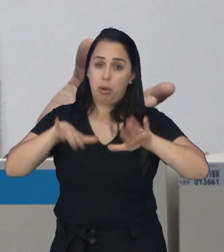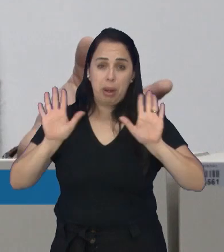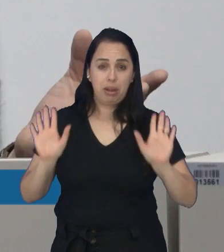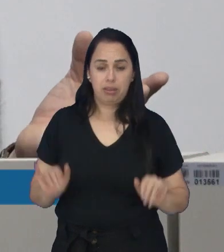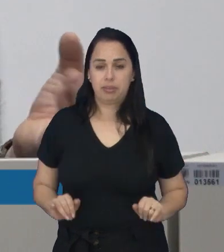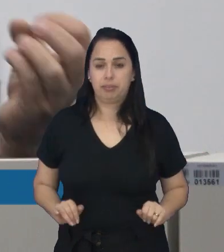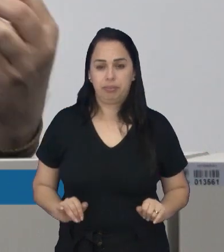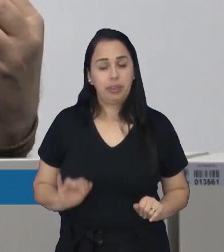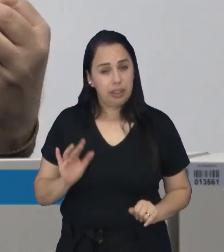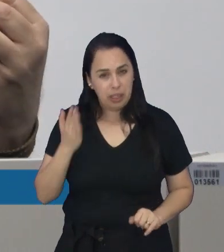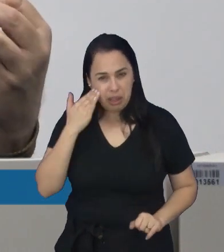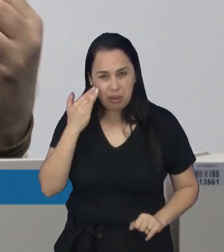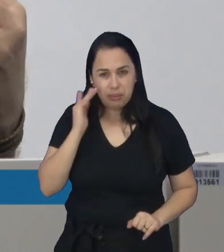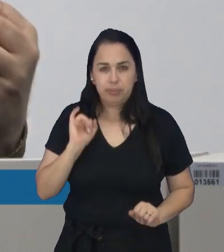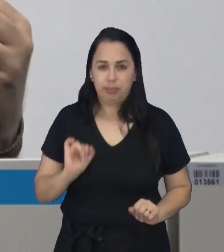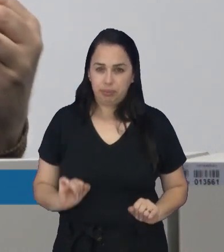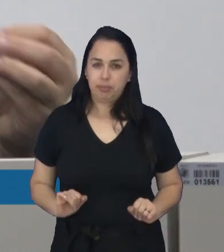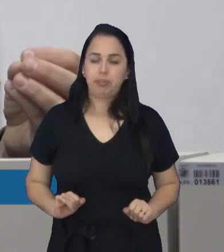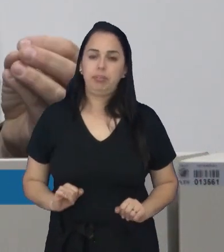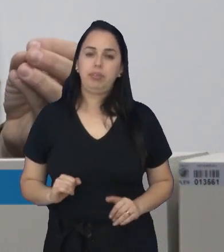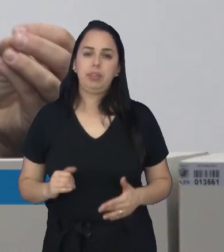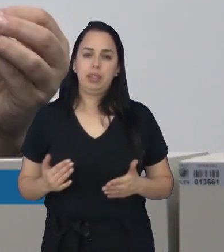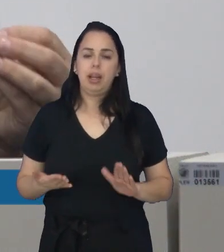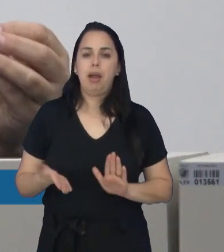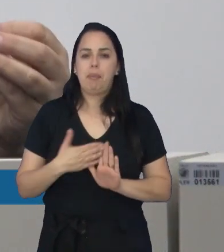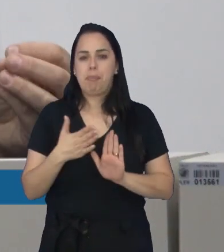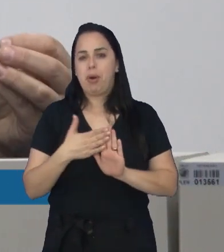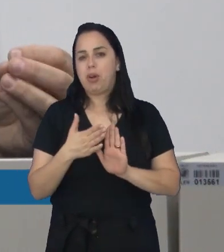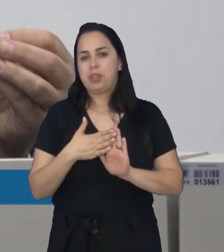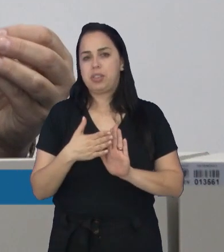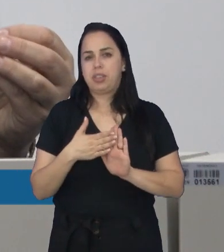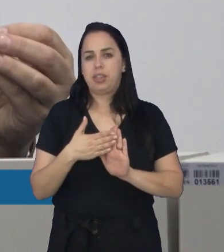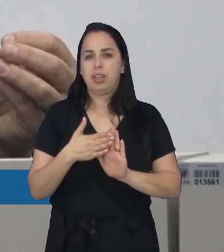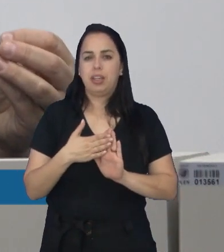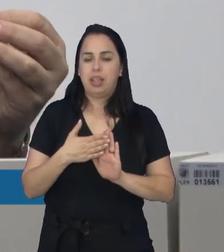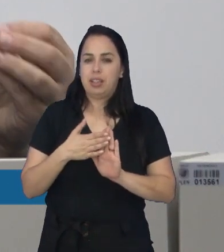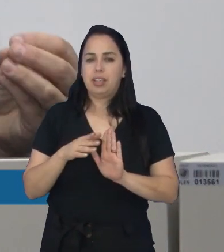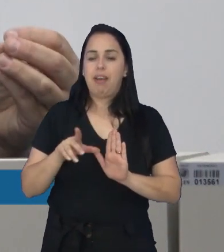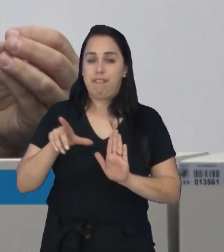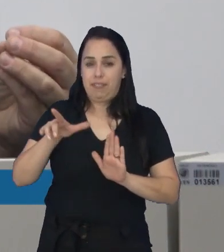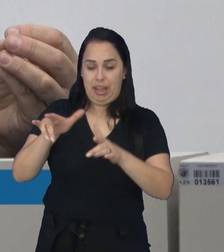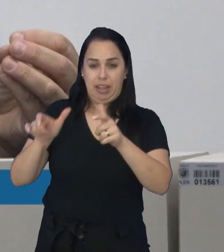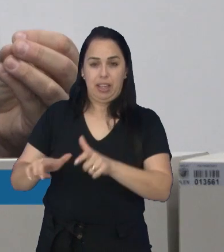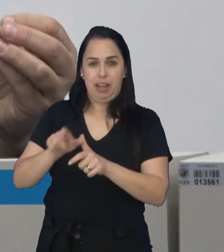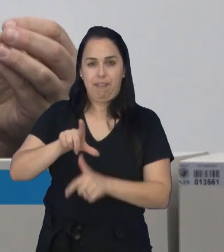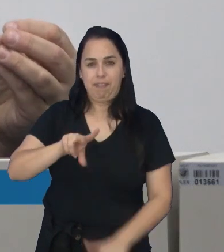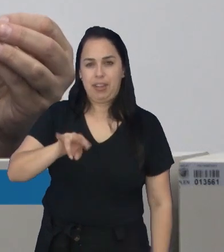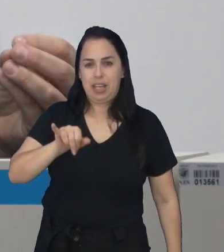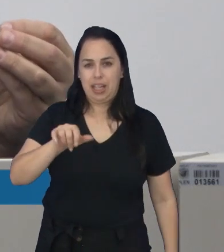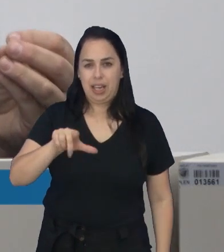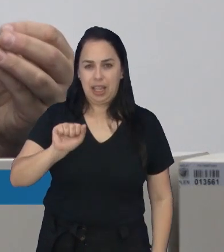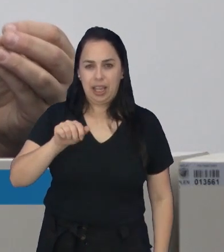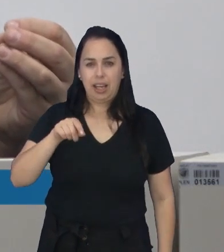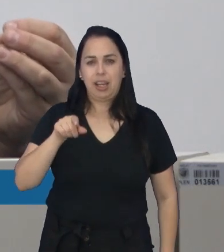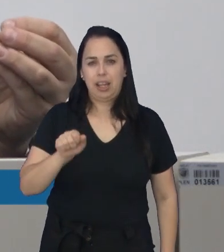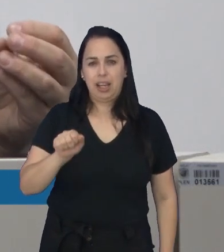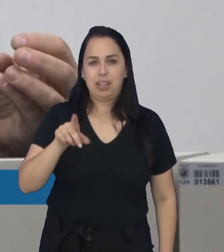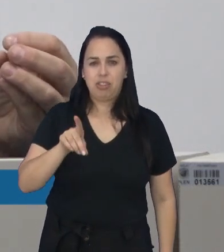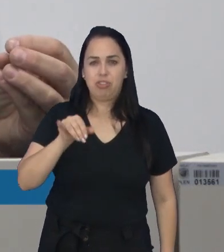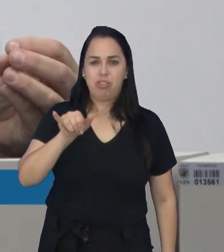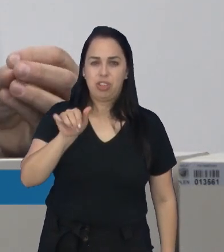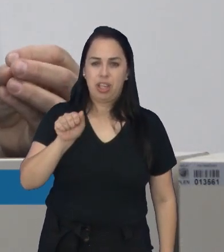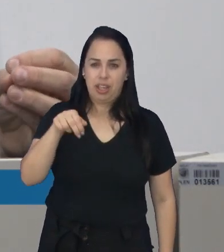entendeu então assim a proposta que nós fizemos em relação à Vila Diana foi nesse aspecto que ela está numa posição hoje